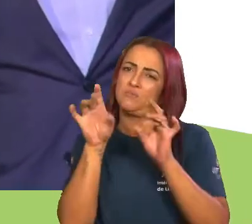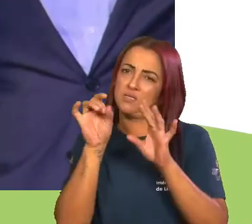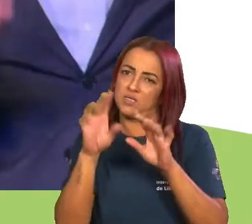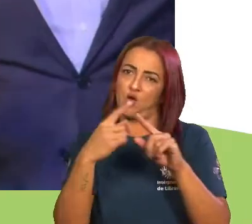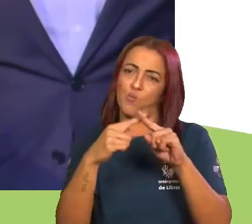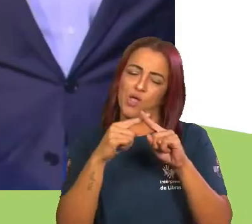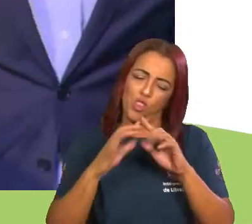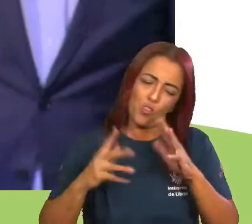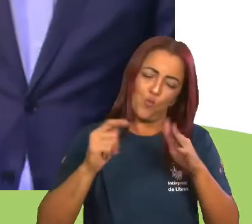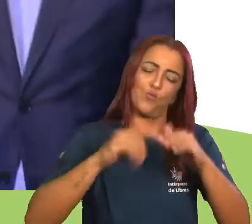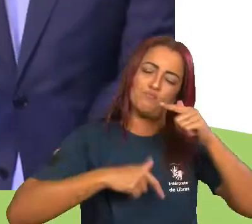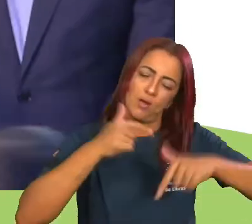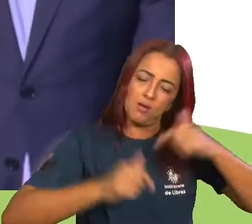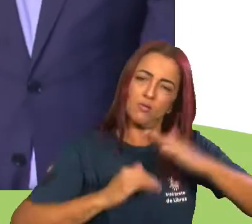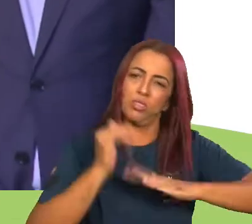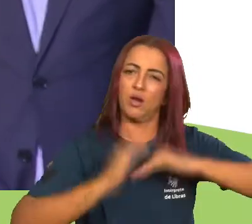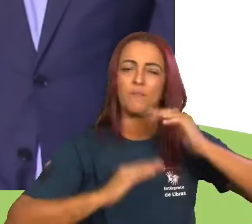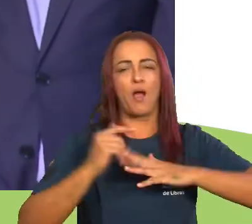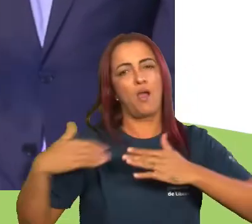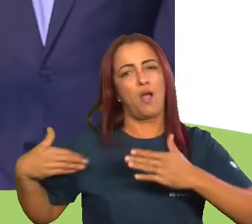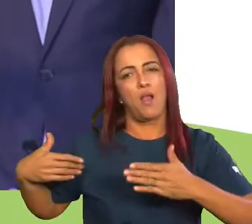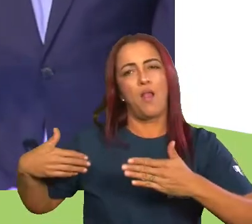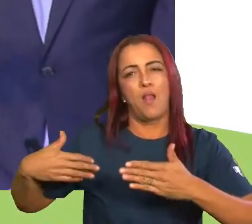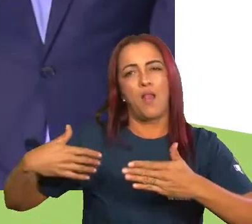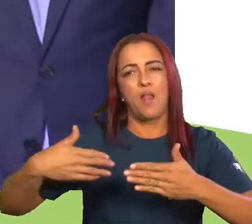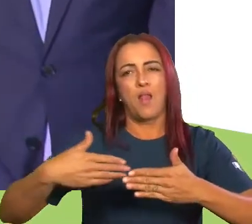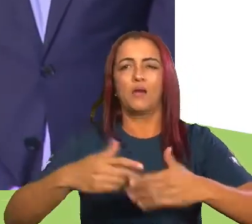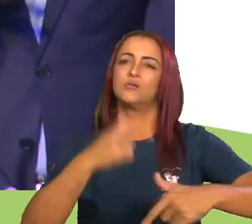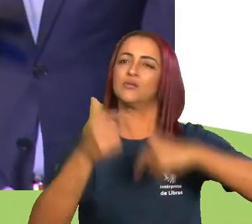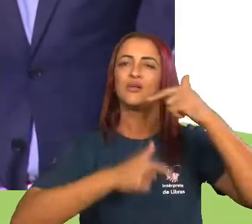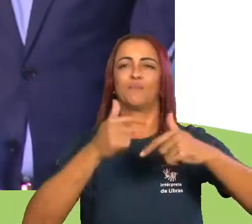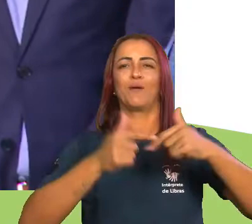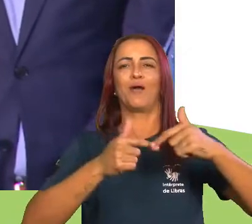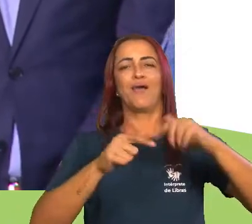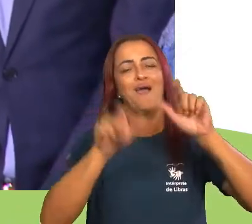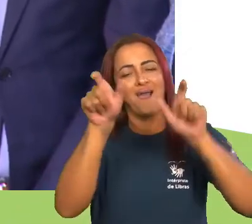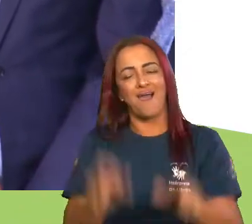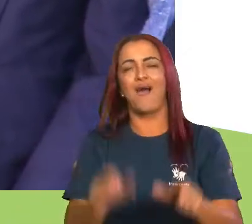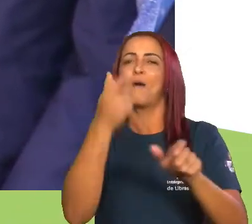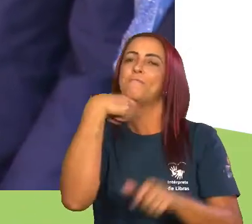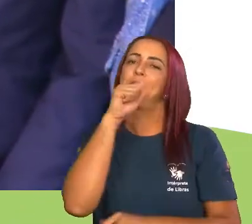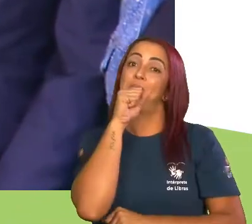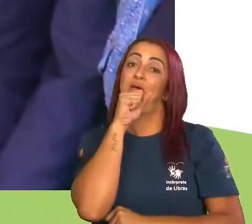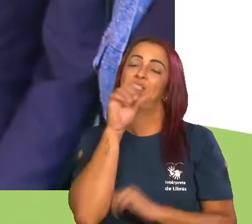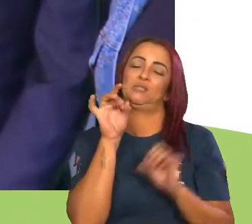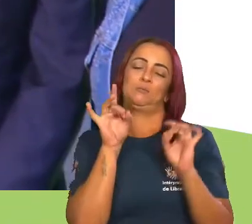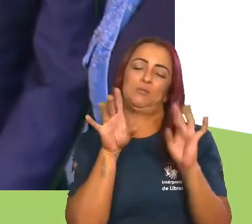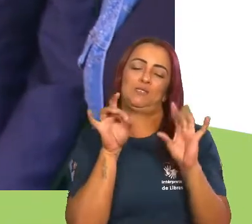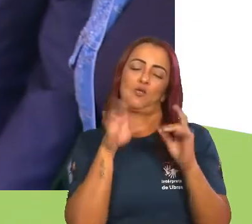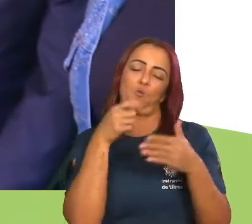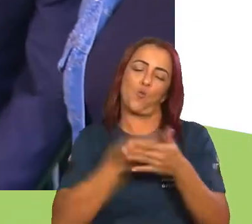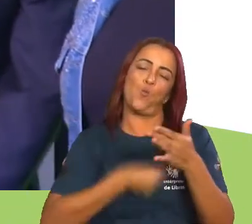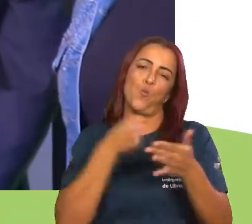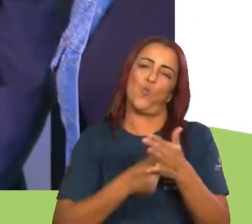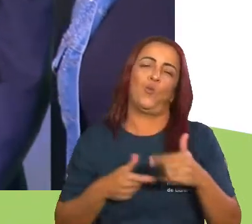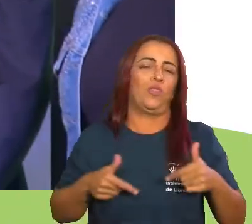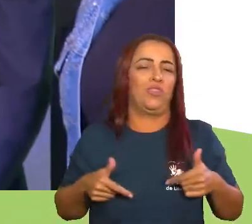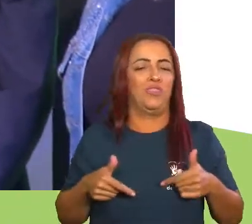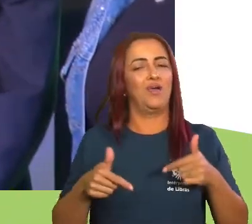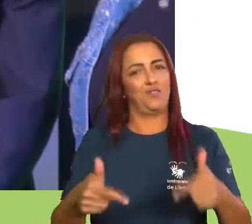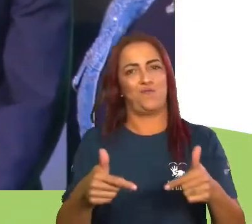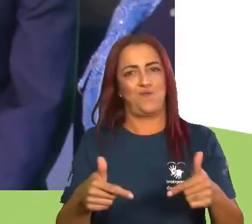consequência, todo o trabalho que ela fez até hoje, consequência de ser uma mãe especial lutadora por essa causa tão